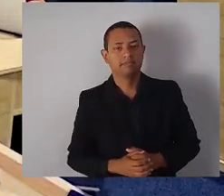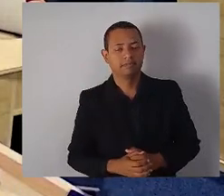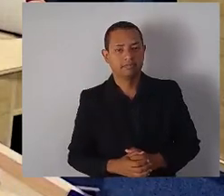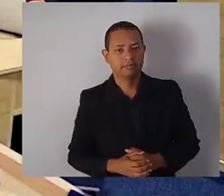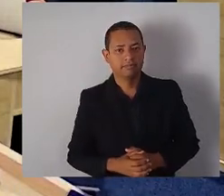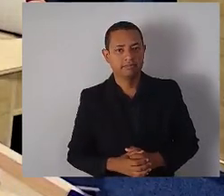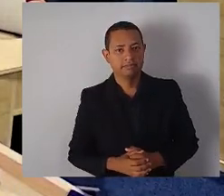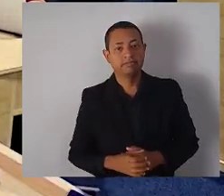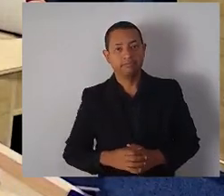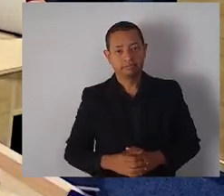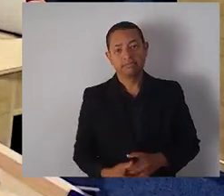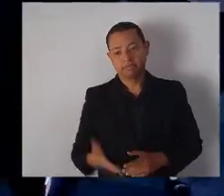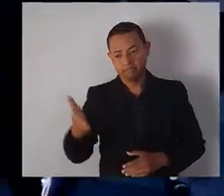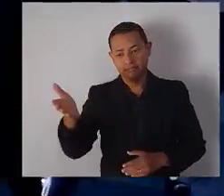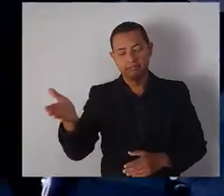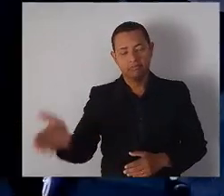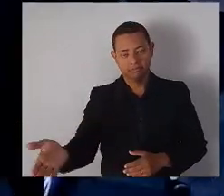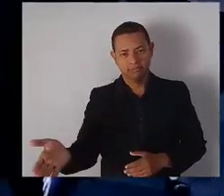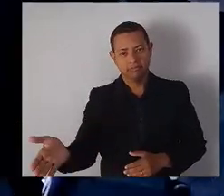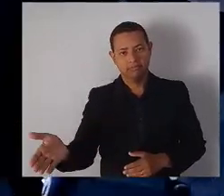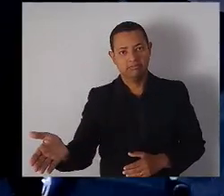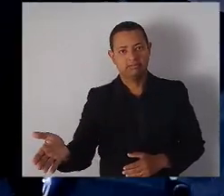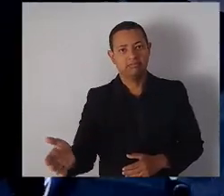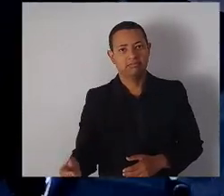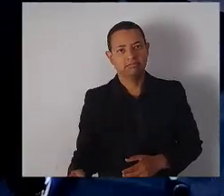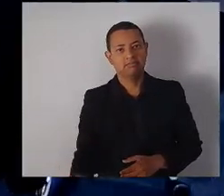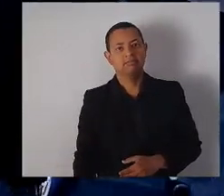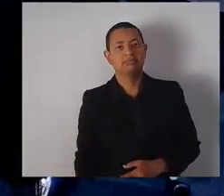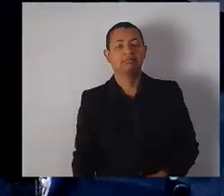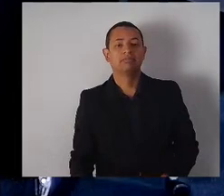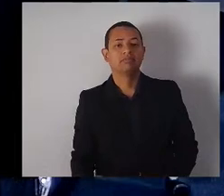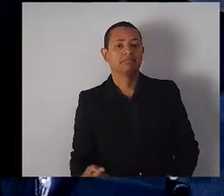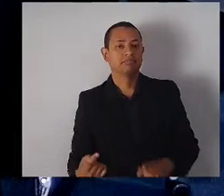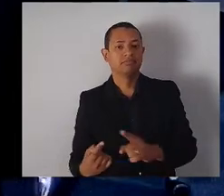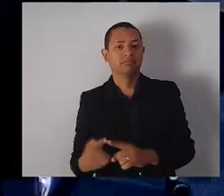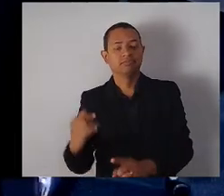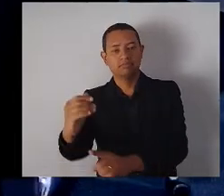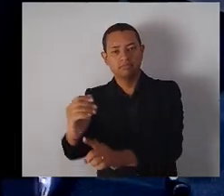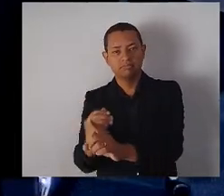Do meu lado direito estão os desembargadores.